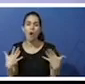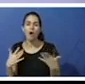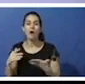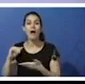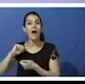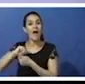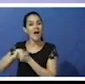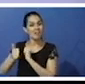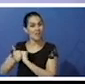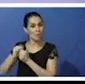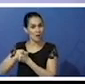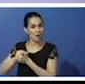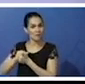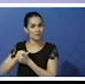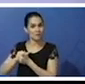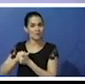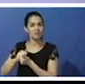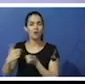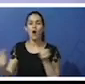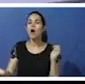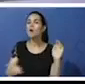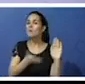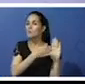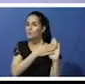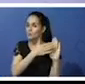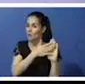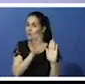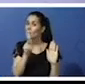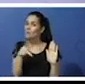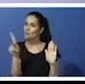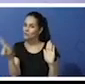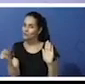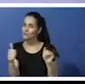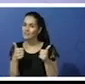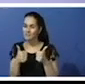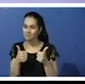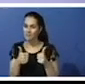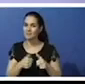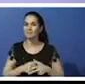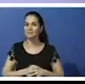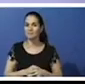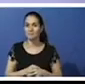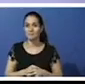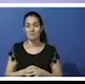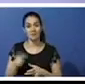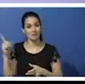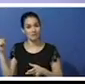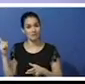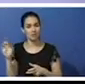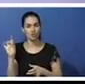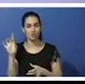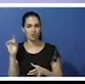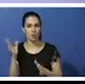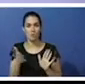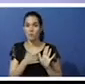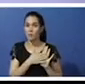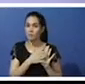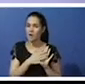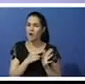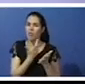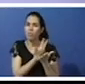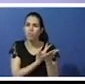adequado, mas o ideal é seguir a proposta que a dona Catiane vai fazer durante a aula. Isso aqui foi só uma ilustração para